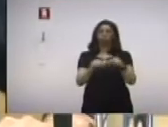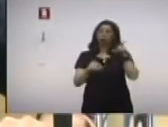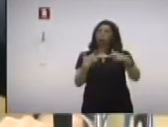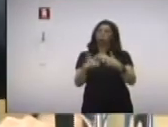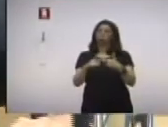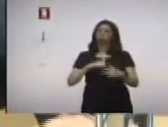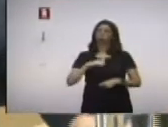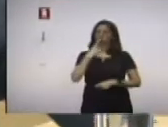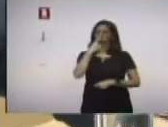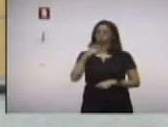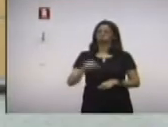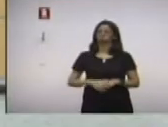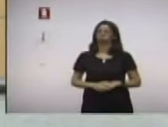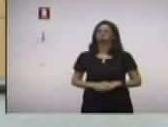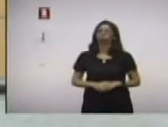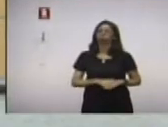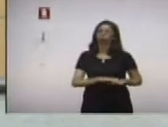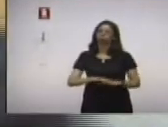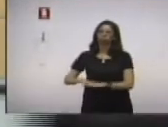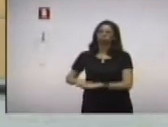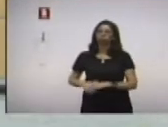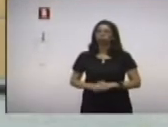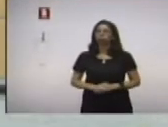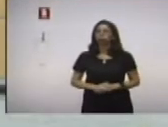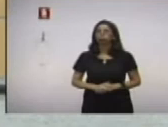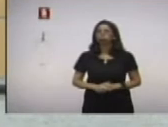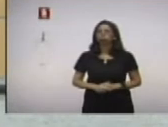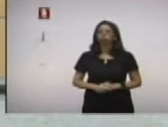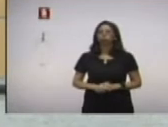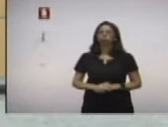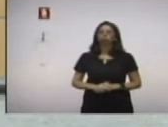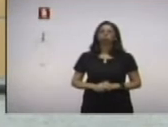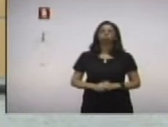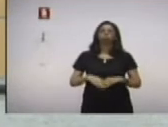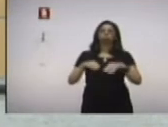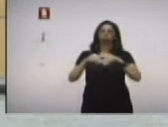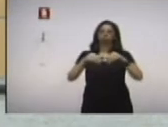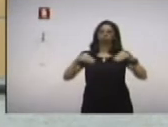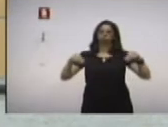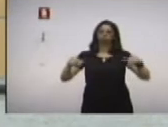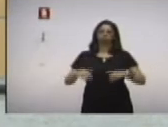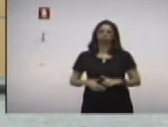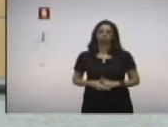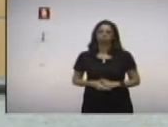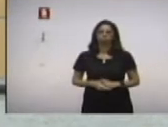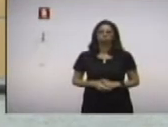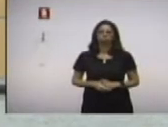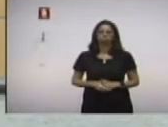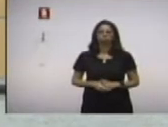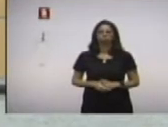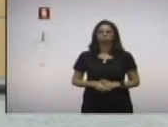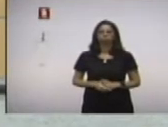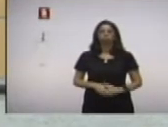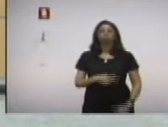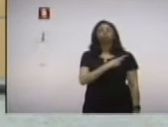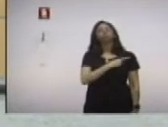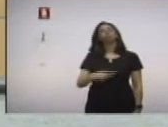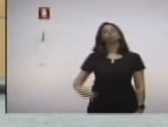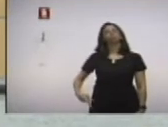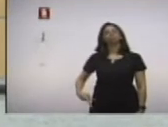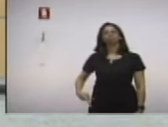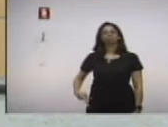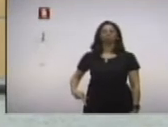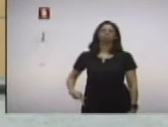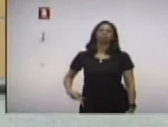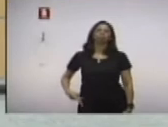sua favor a vazamentos o vereador Danilo o senhor presidente